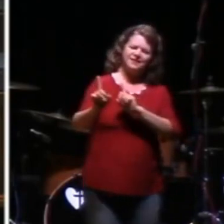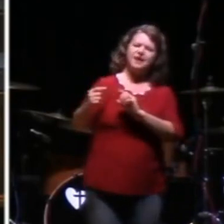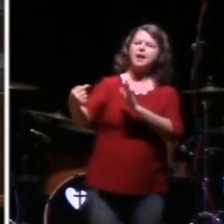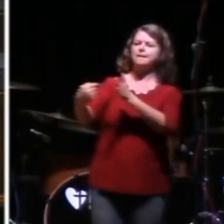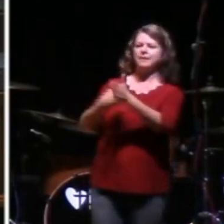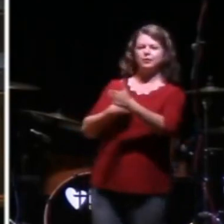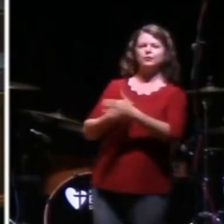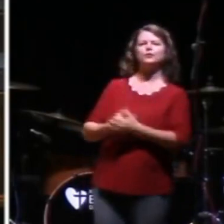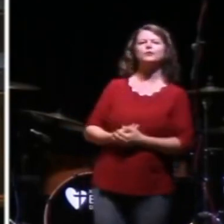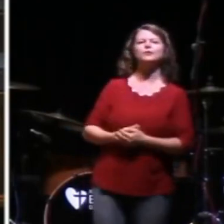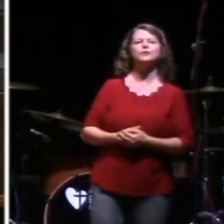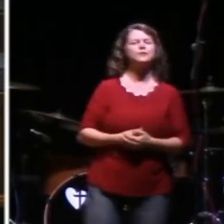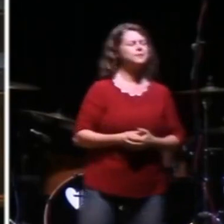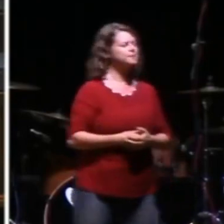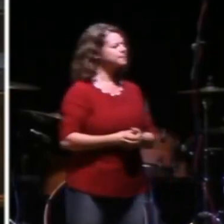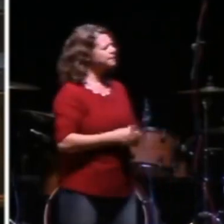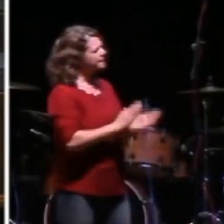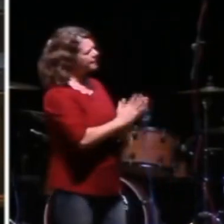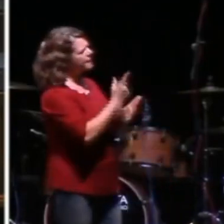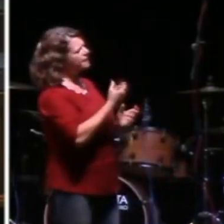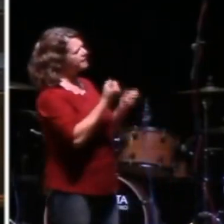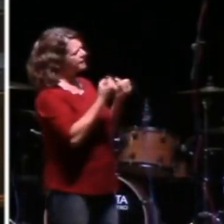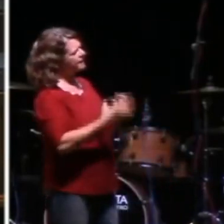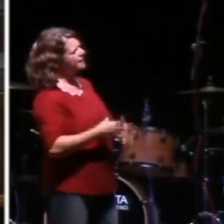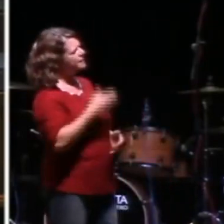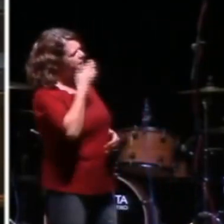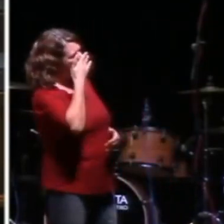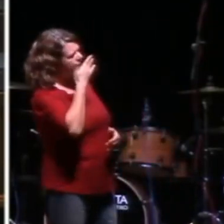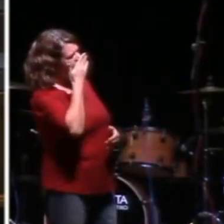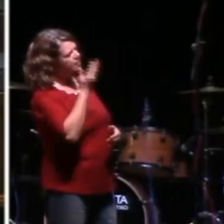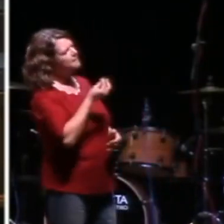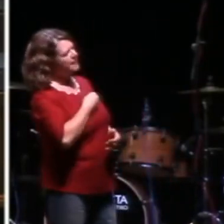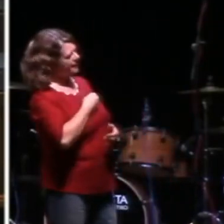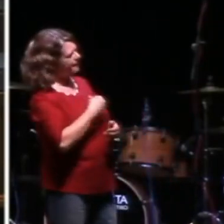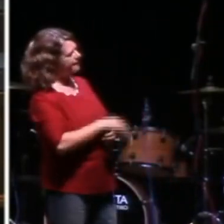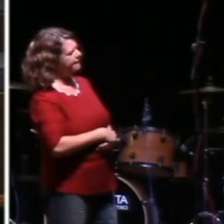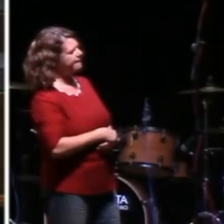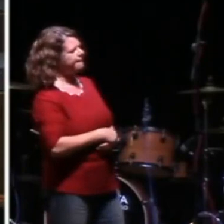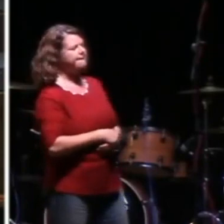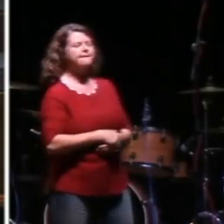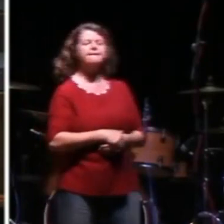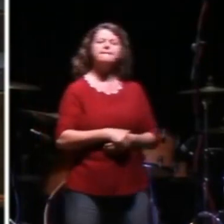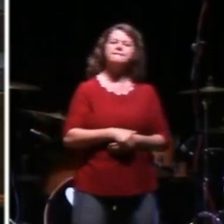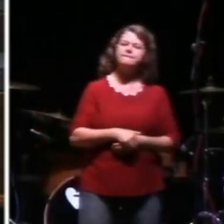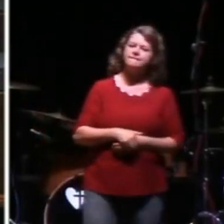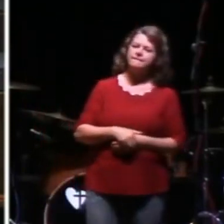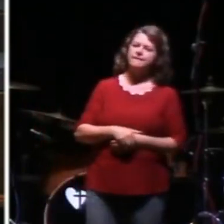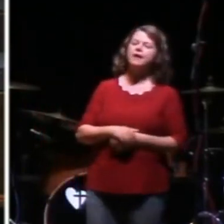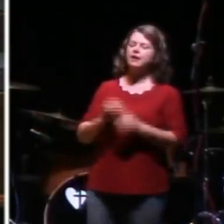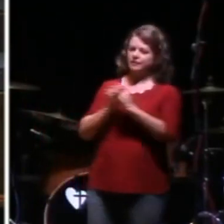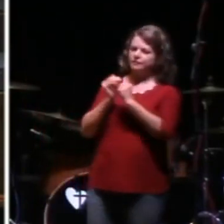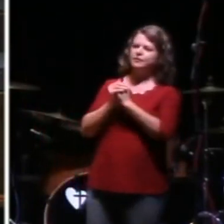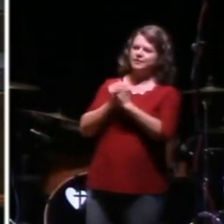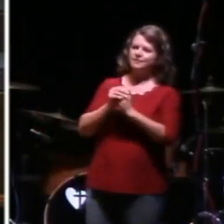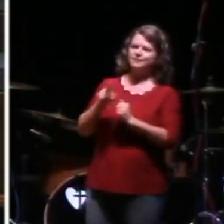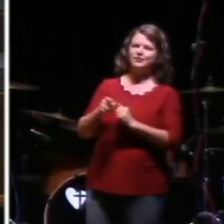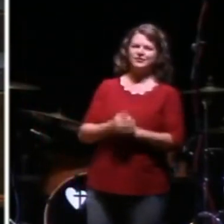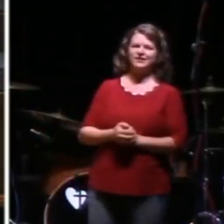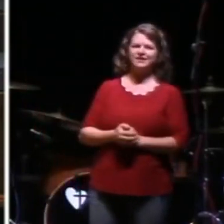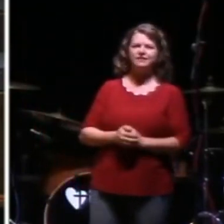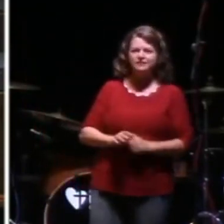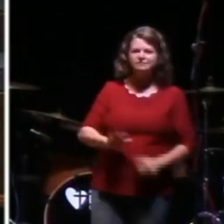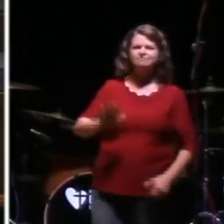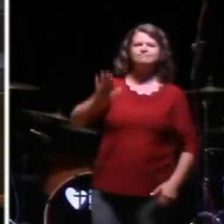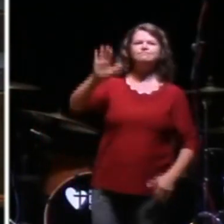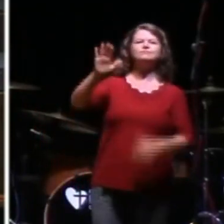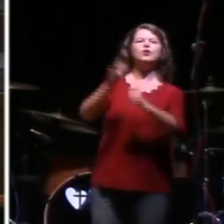e ela perguntou assim para mim a bíblia fala se prostituição é pecado e eu falei assim eu vou orar por você e quando eu fui